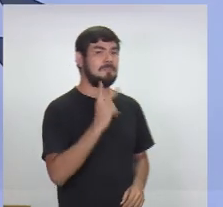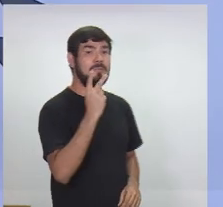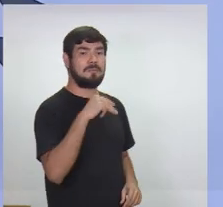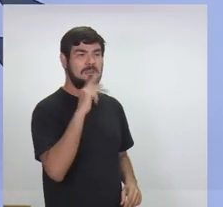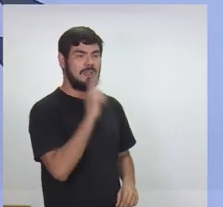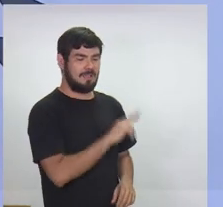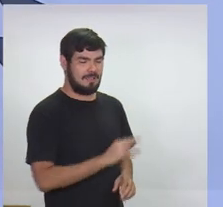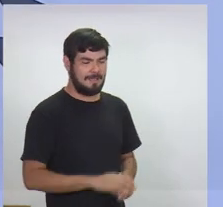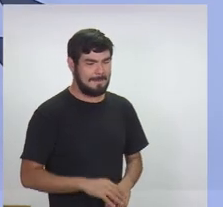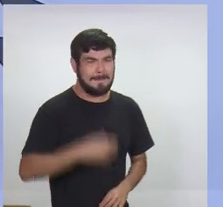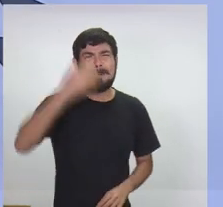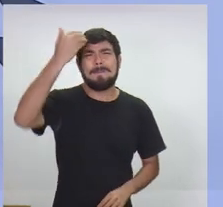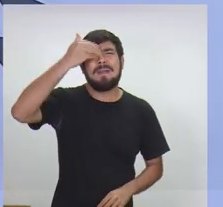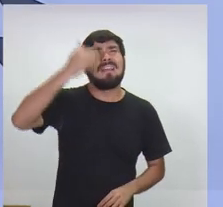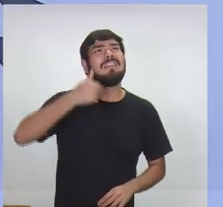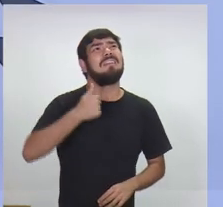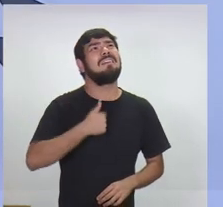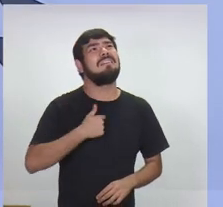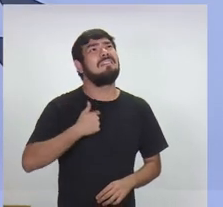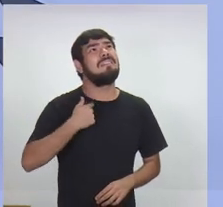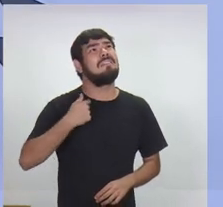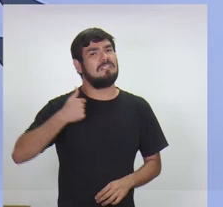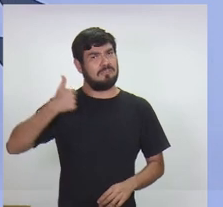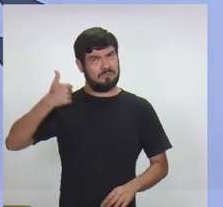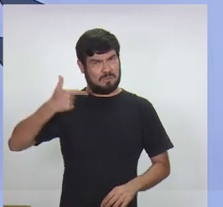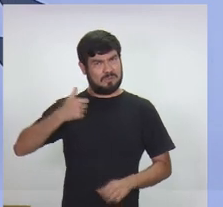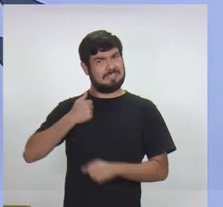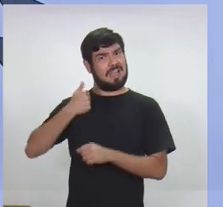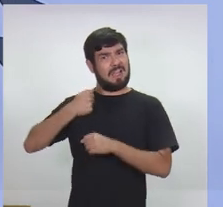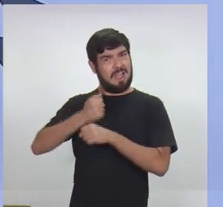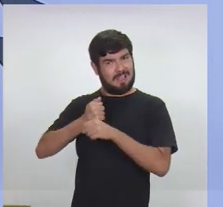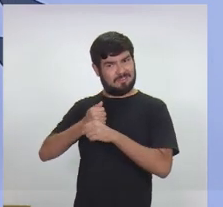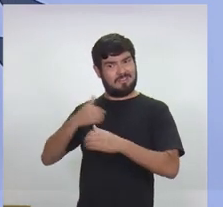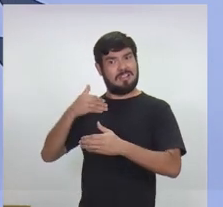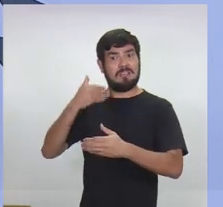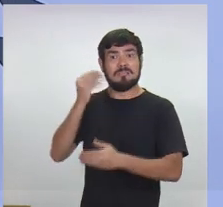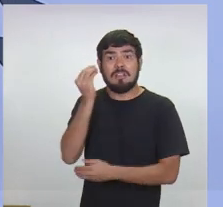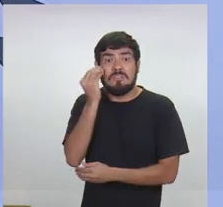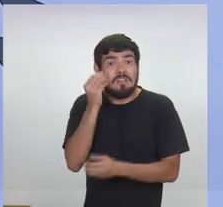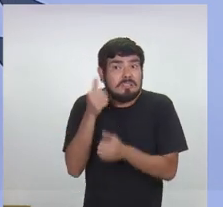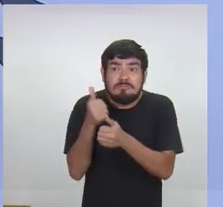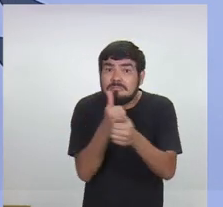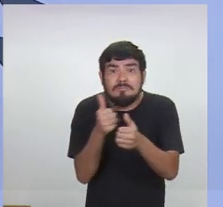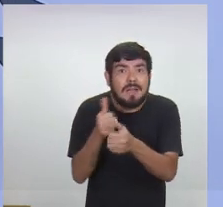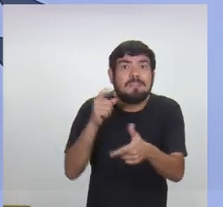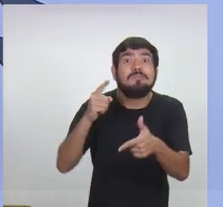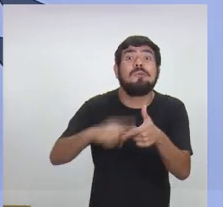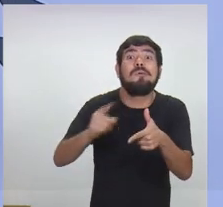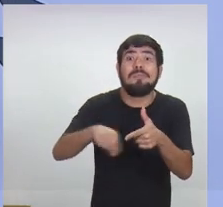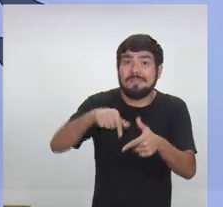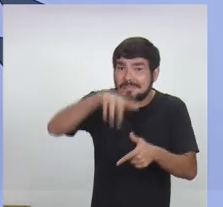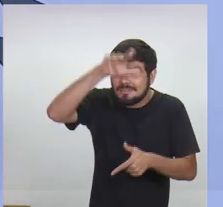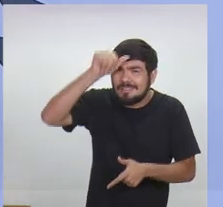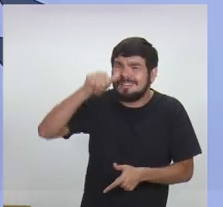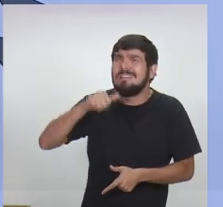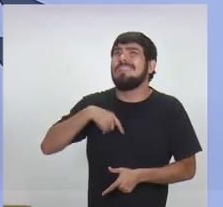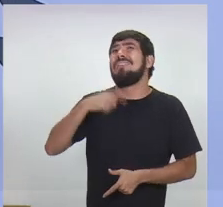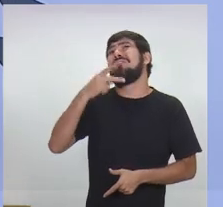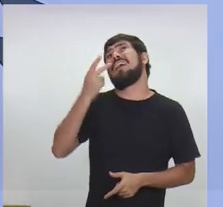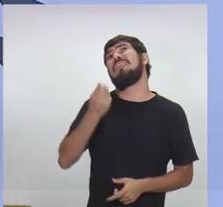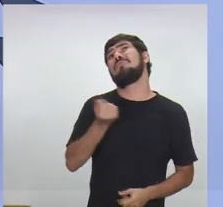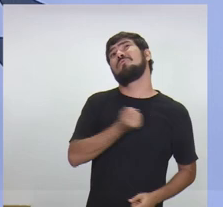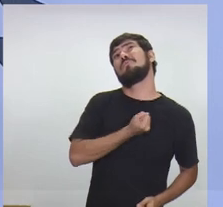perde há mais de 2 12 anos que eu tenho acompanhado de perto o problema do cidadão eo quanto e quando eu falo aqui de